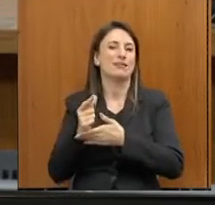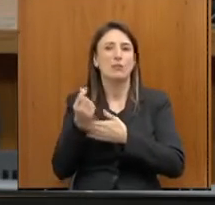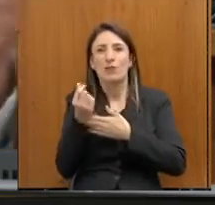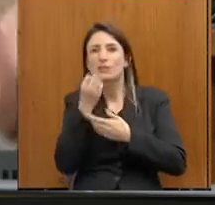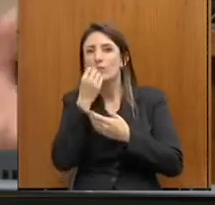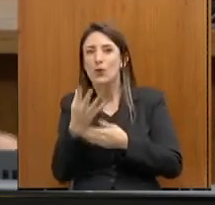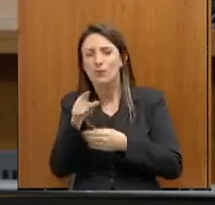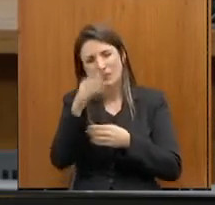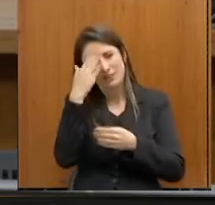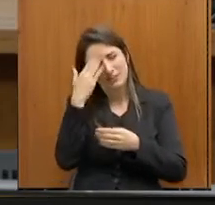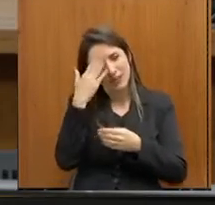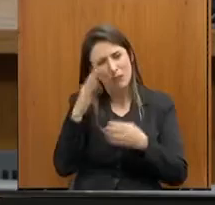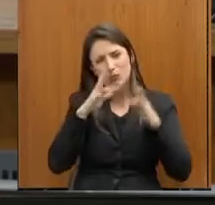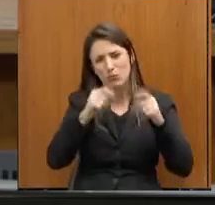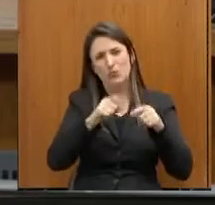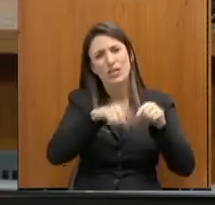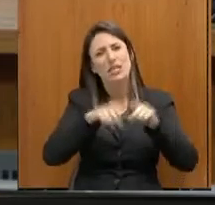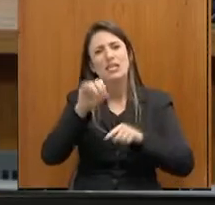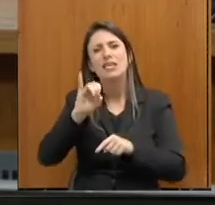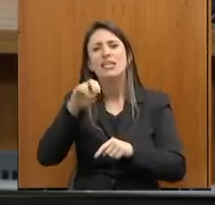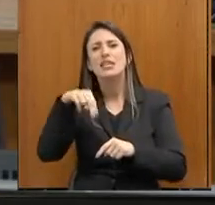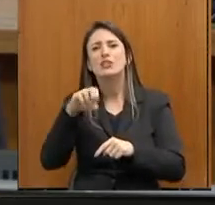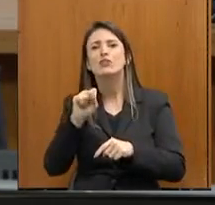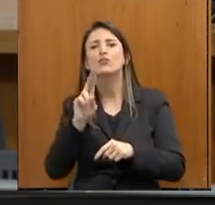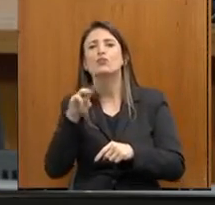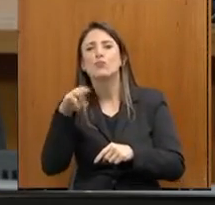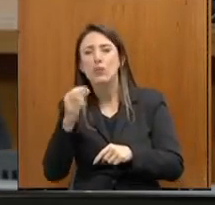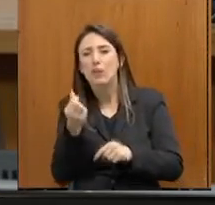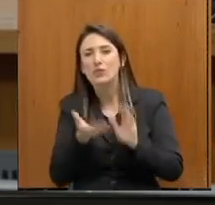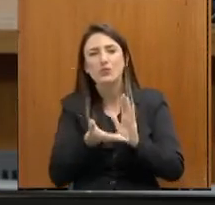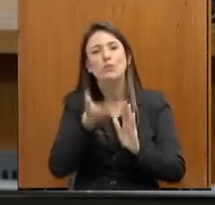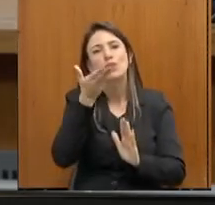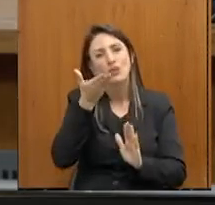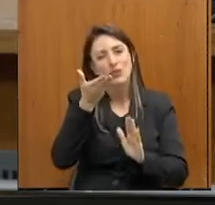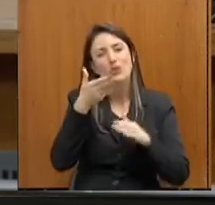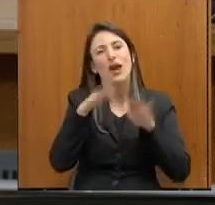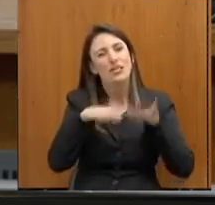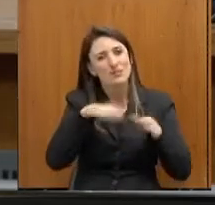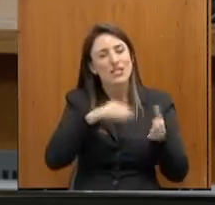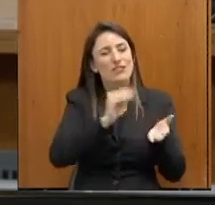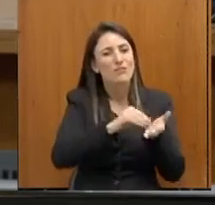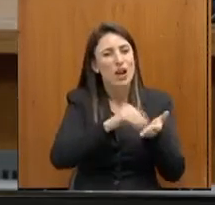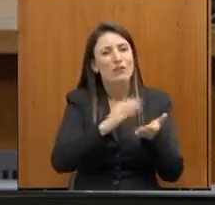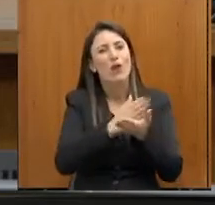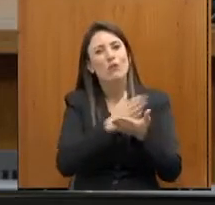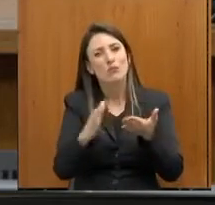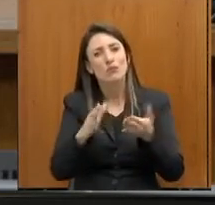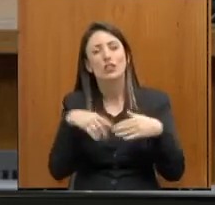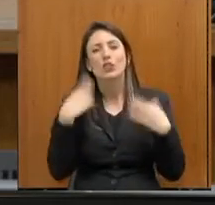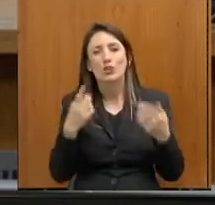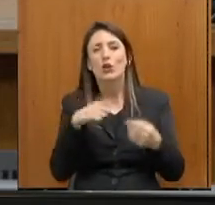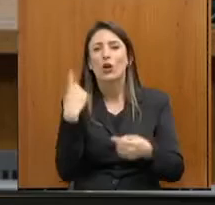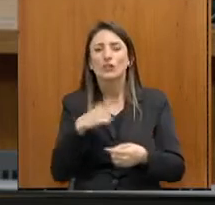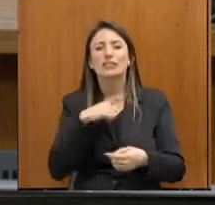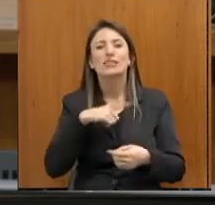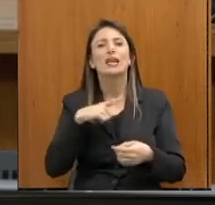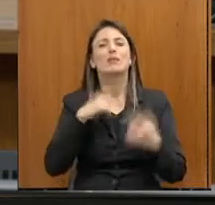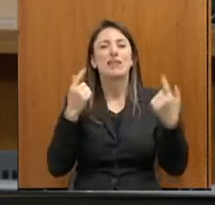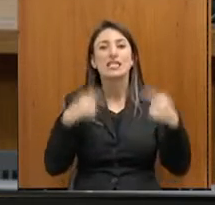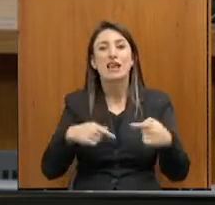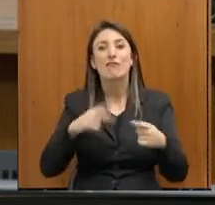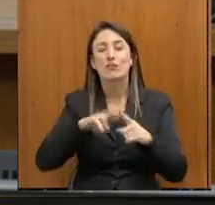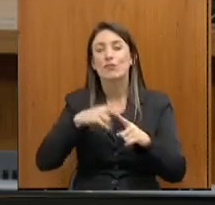Daí muitas vezes a escassez então eu diria que nós temos um duplo desafio eu desafio de efetivamente